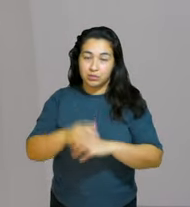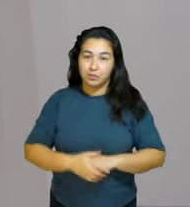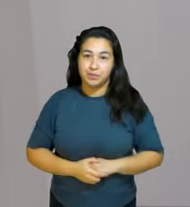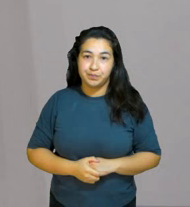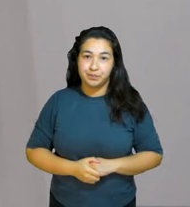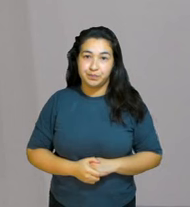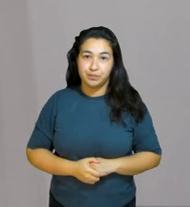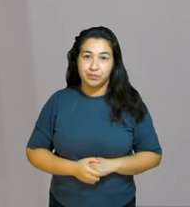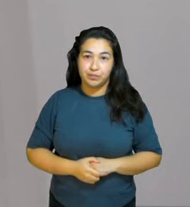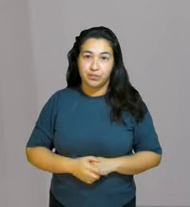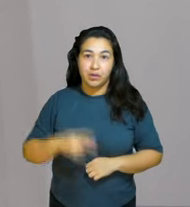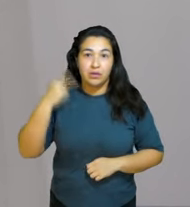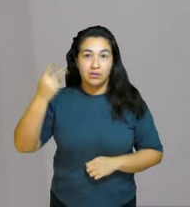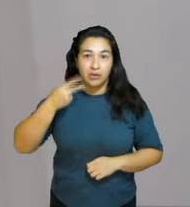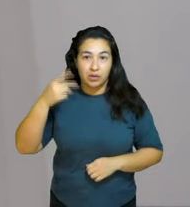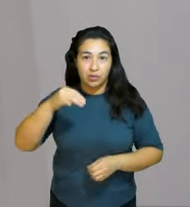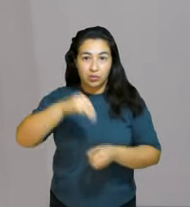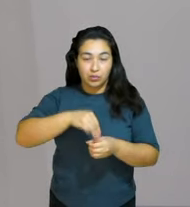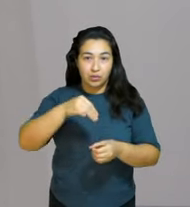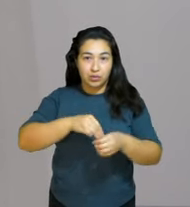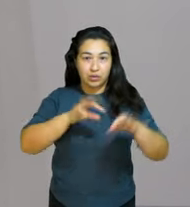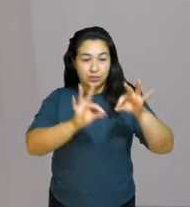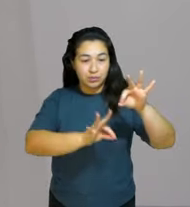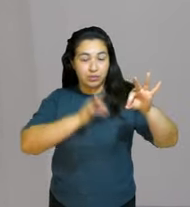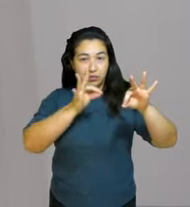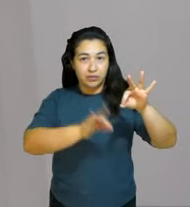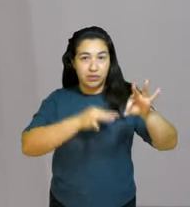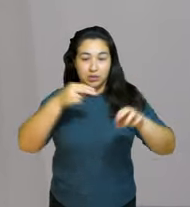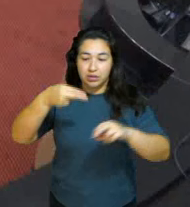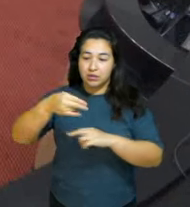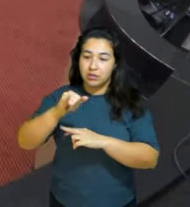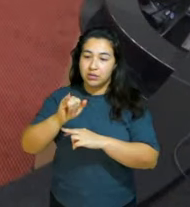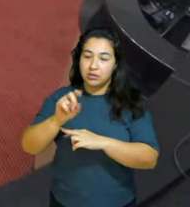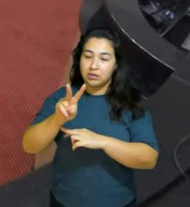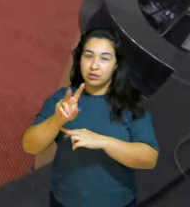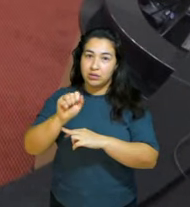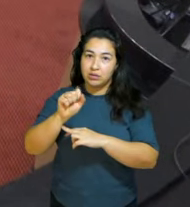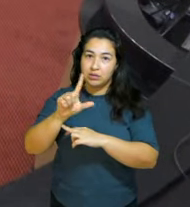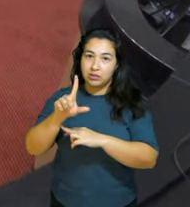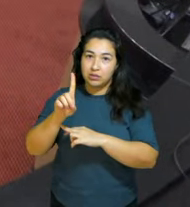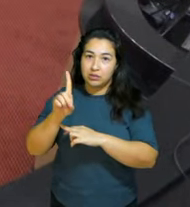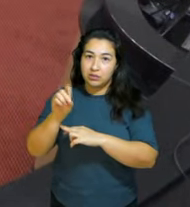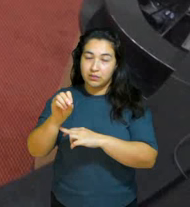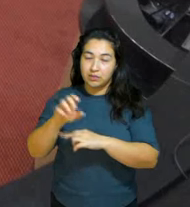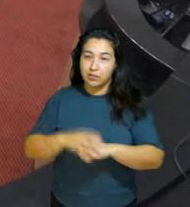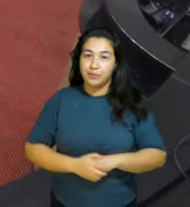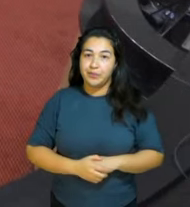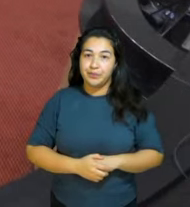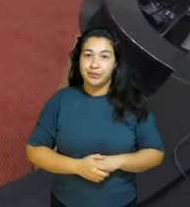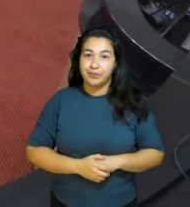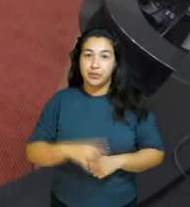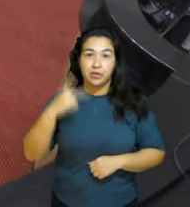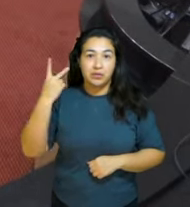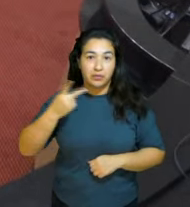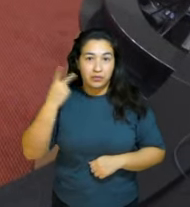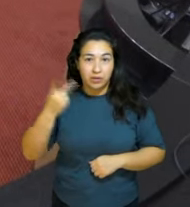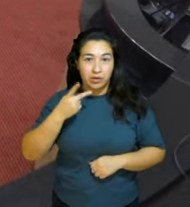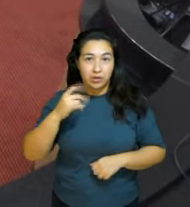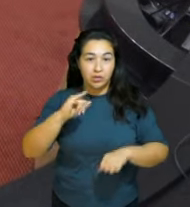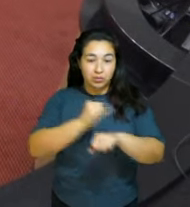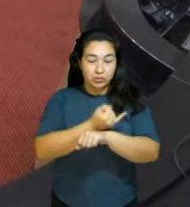O senhor vereador do município de Videira, Nivaldo Martins. O senhor vereador do município de